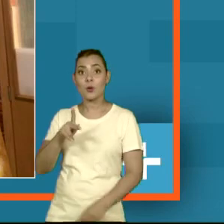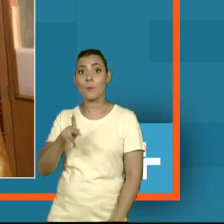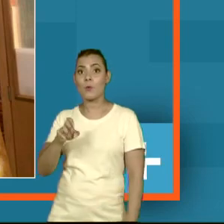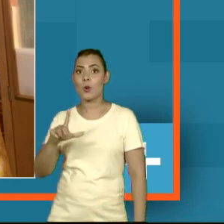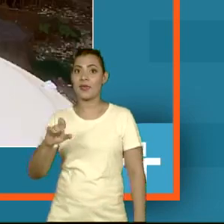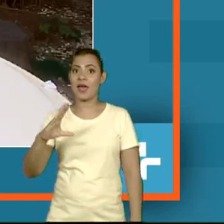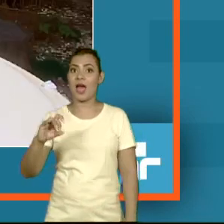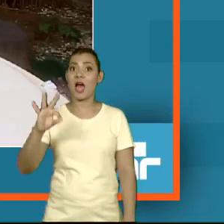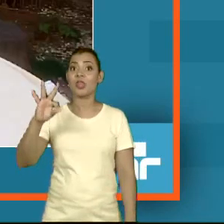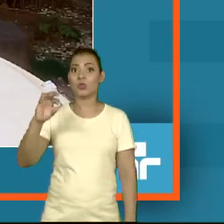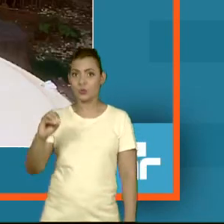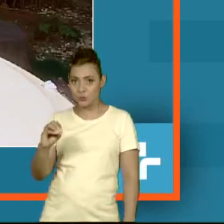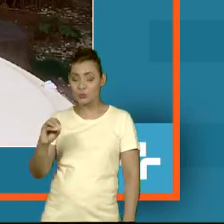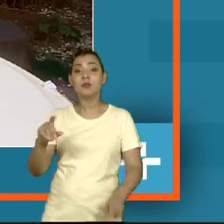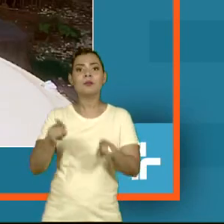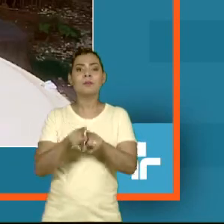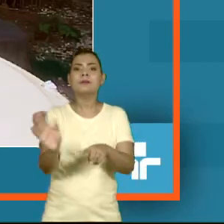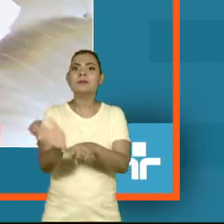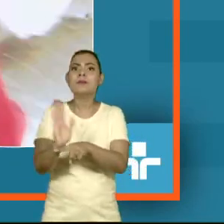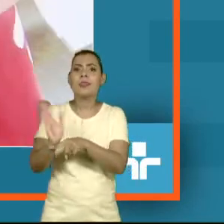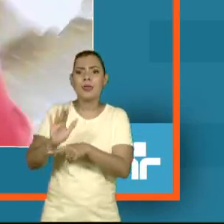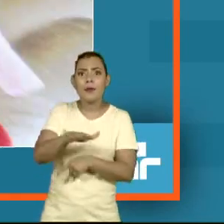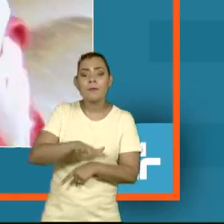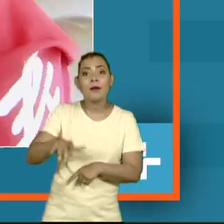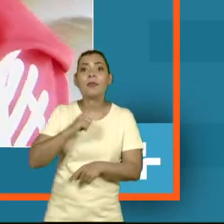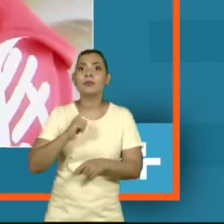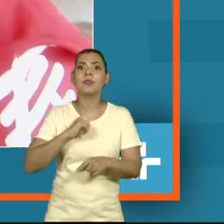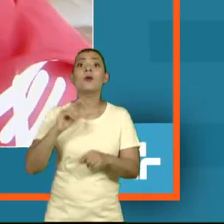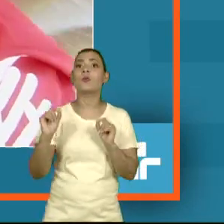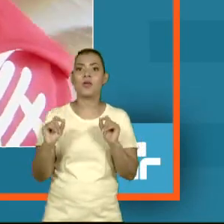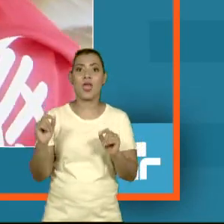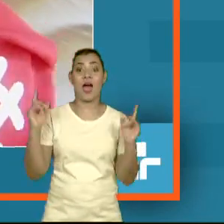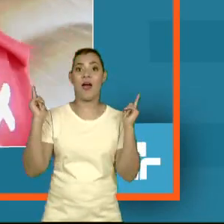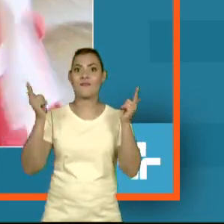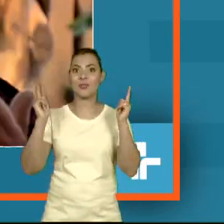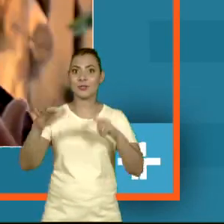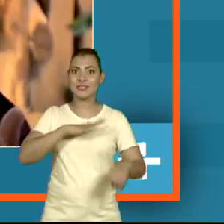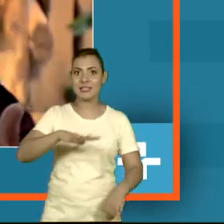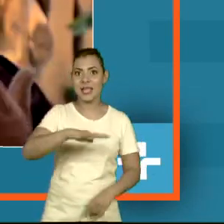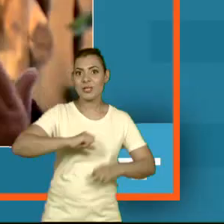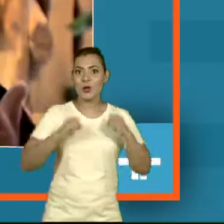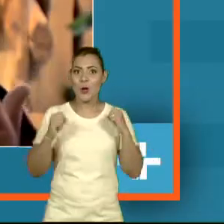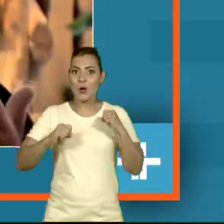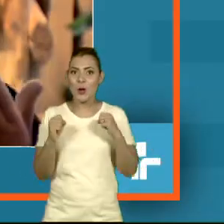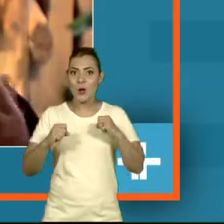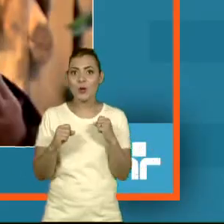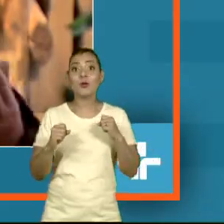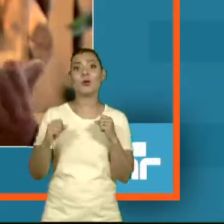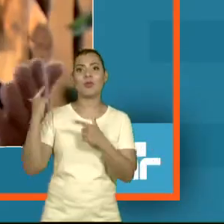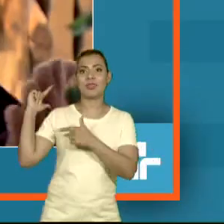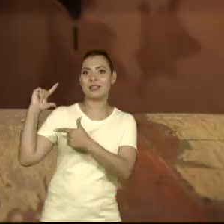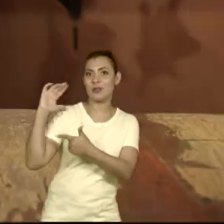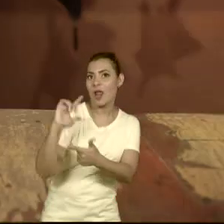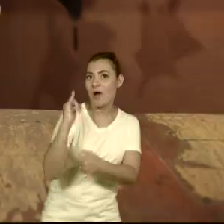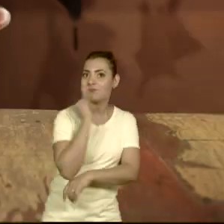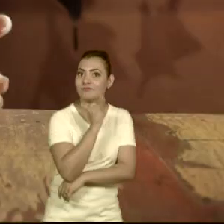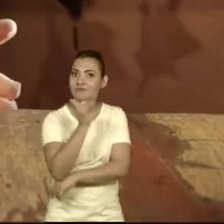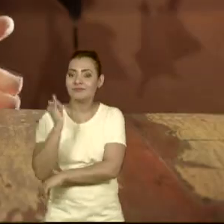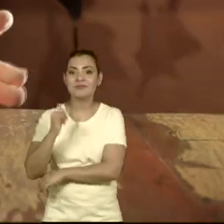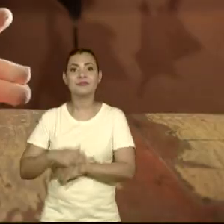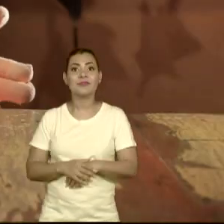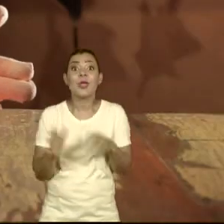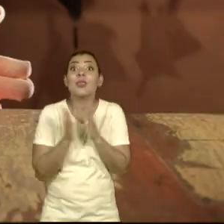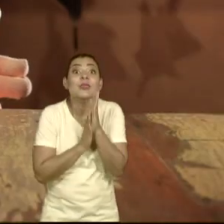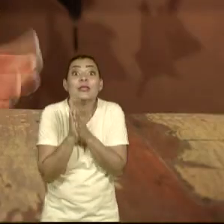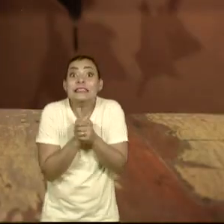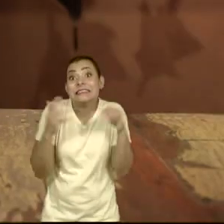Policarpo. Em cinema, assina as produções As Aventuras na Cidade, Cocoricó Conta Clássicos, Ah, puxa,